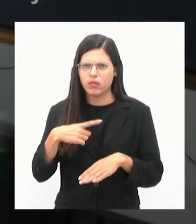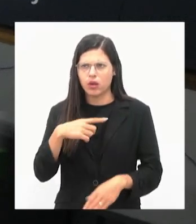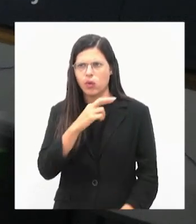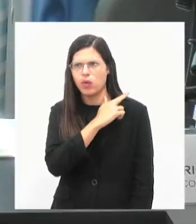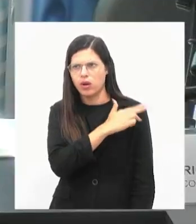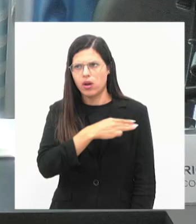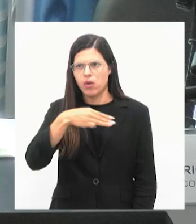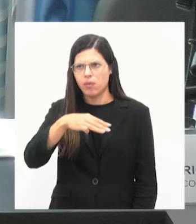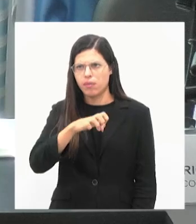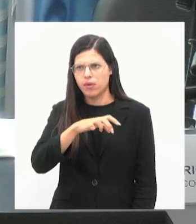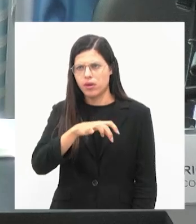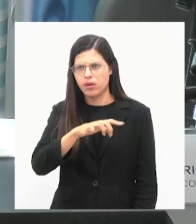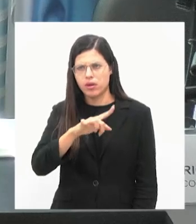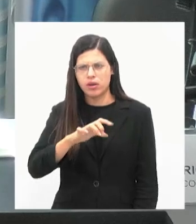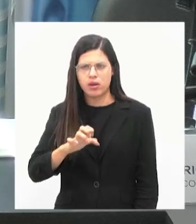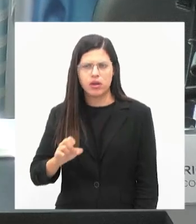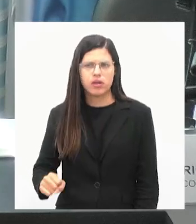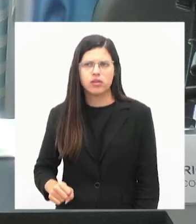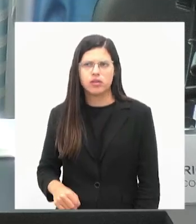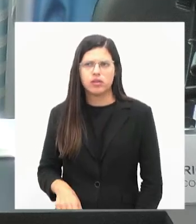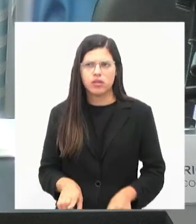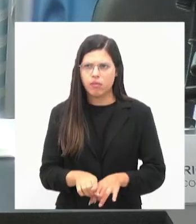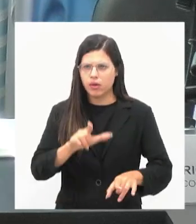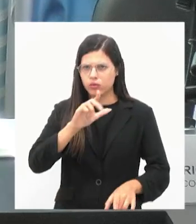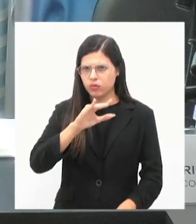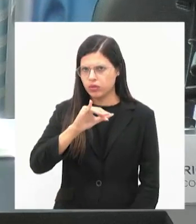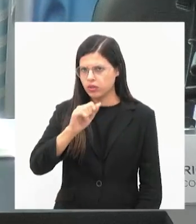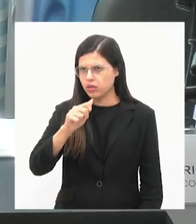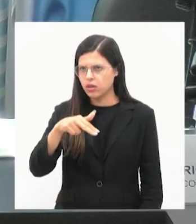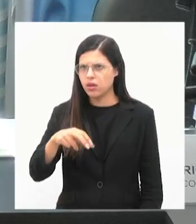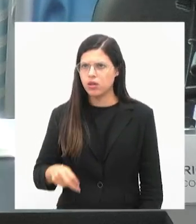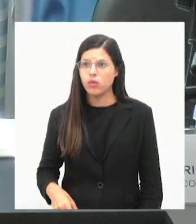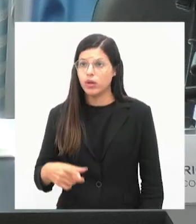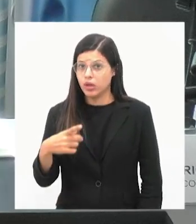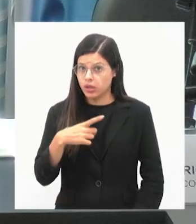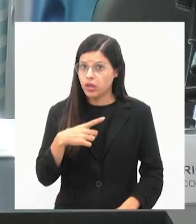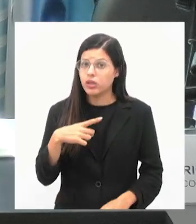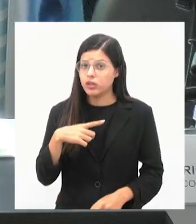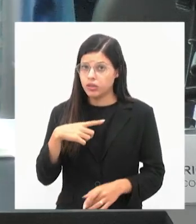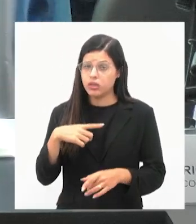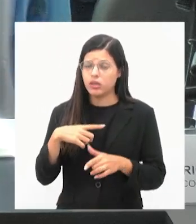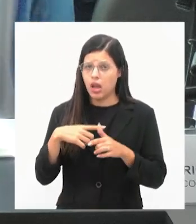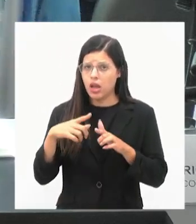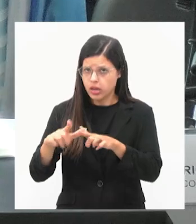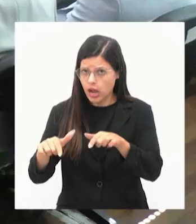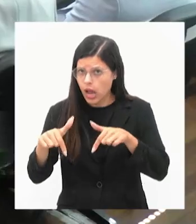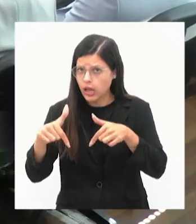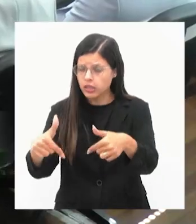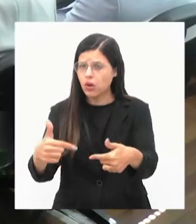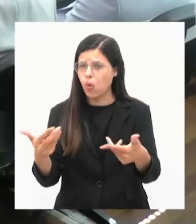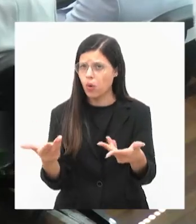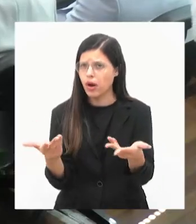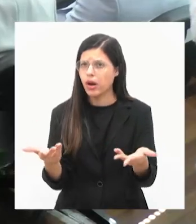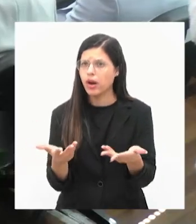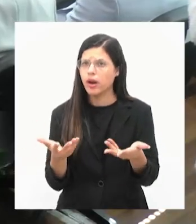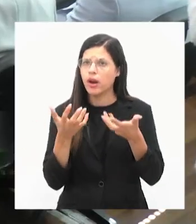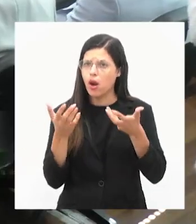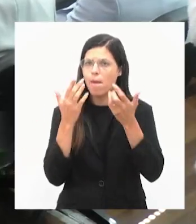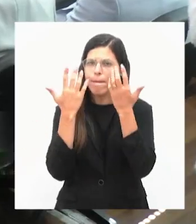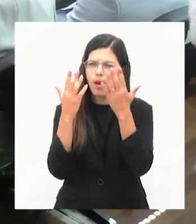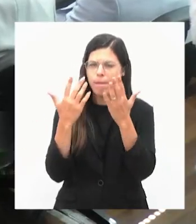os outros. Isso é conversa Já estão em fiada. operação, né? E ainda estão em operação. Na área do Coronel Luciano. Inclusive, e quero até parabenizar o